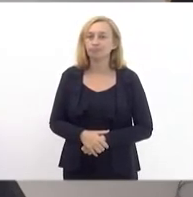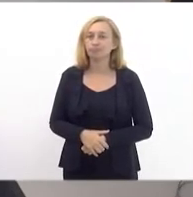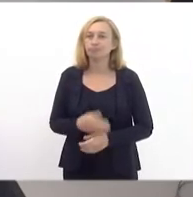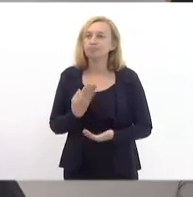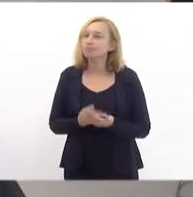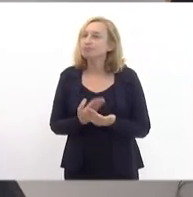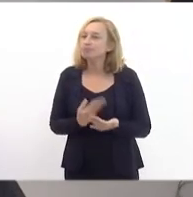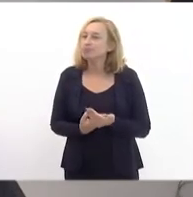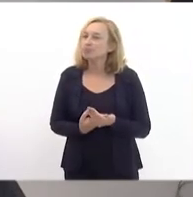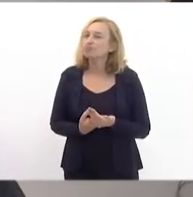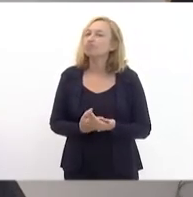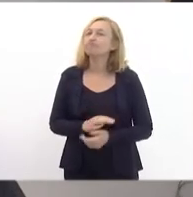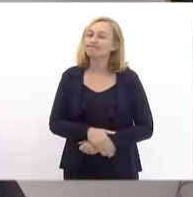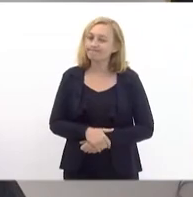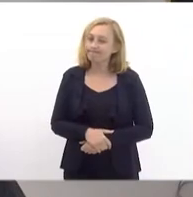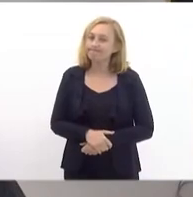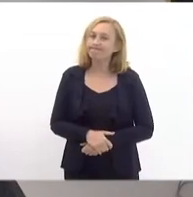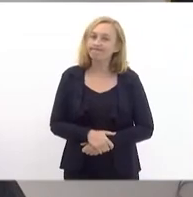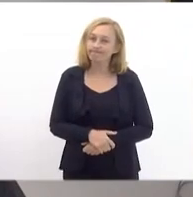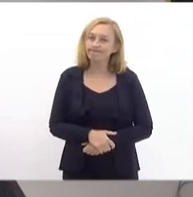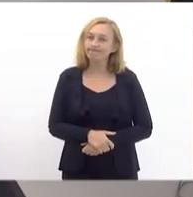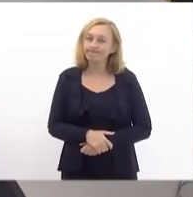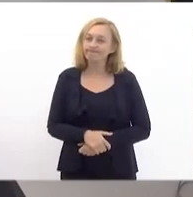estudo de cenário. Bom,